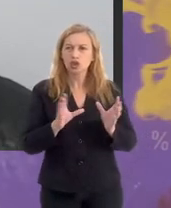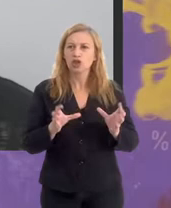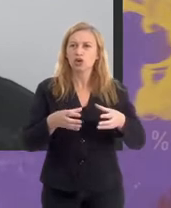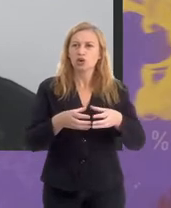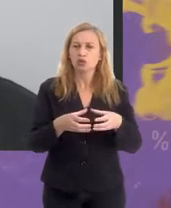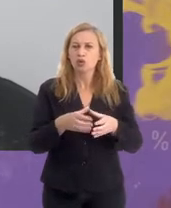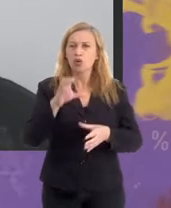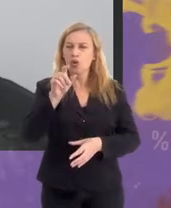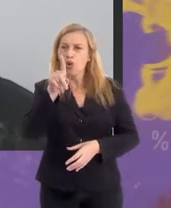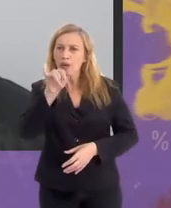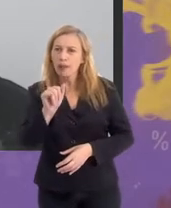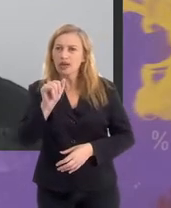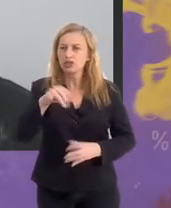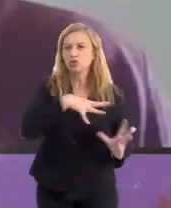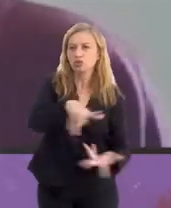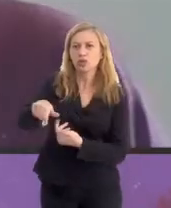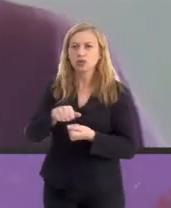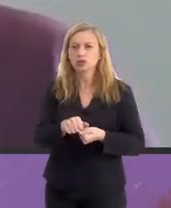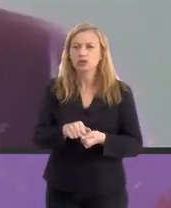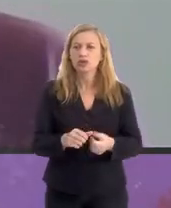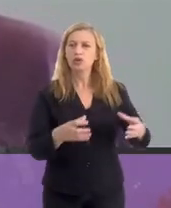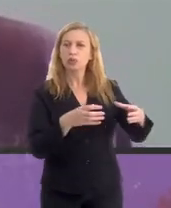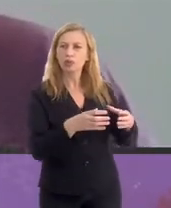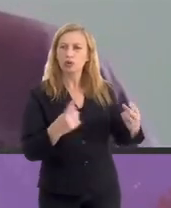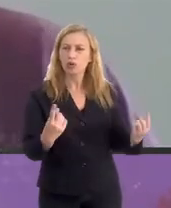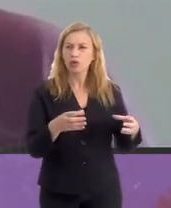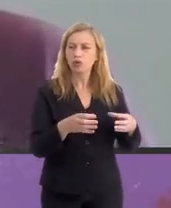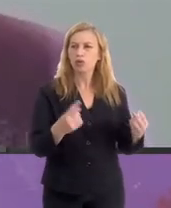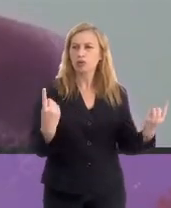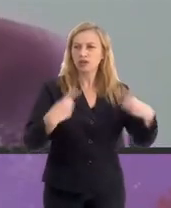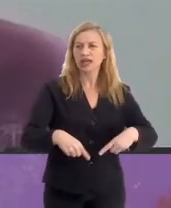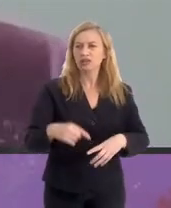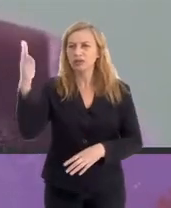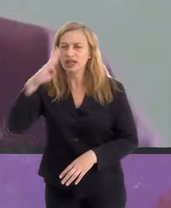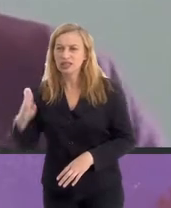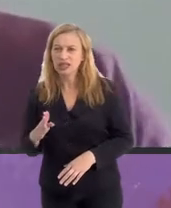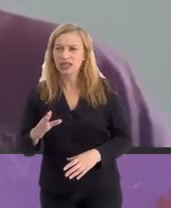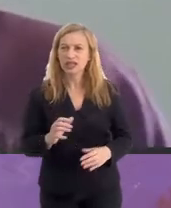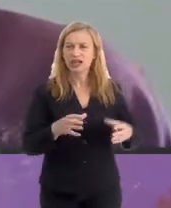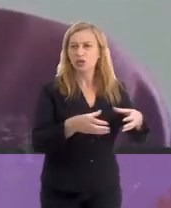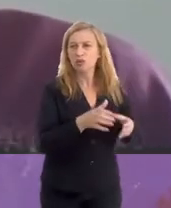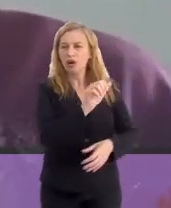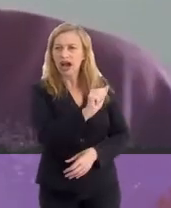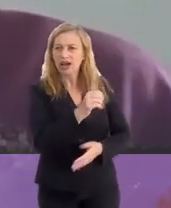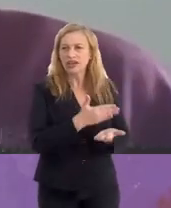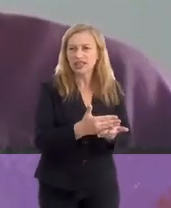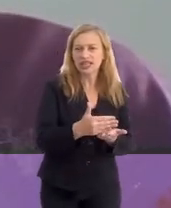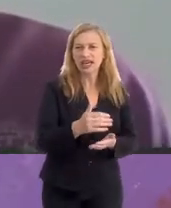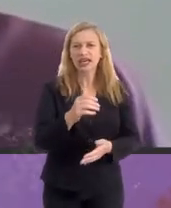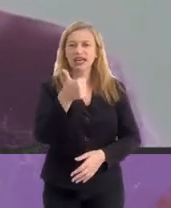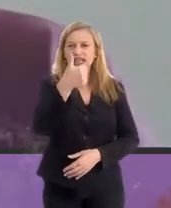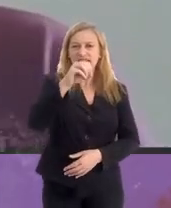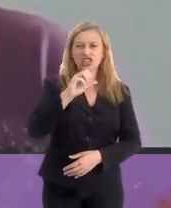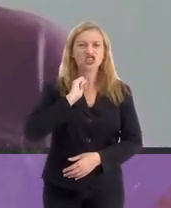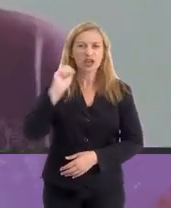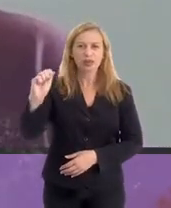função da copa do mundo para se ter uma ideia o Campeonato Brasileiro da primeira divisão a chamada a série A vai começar